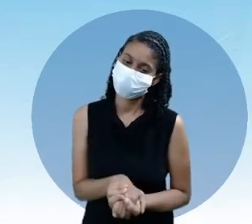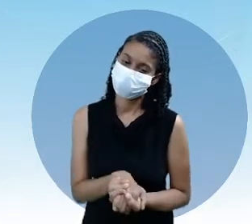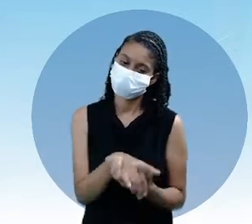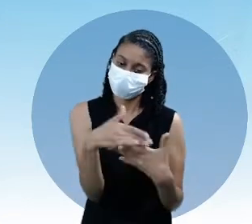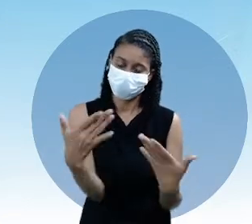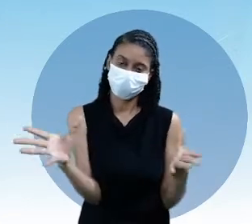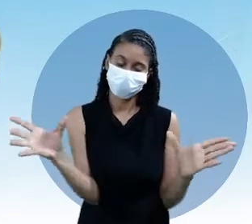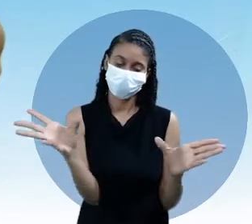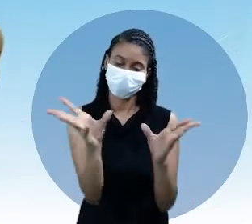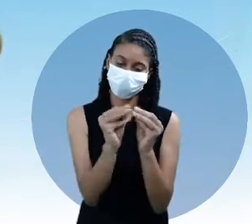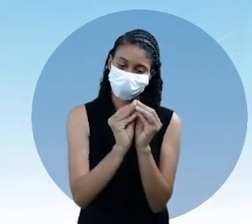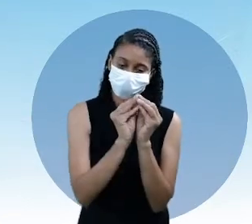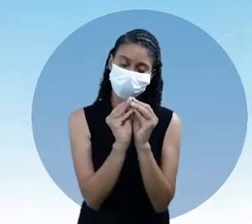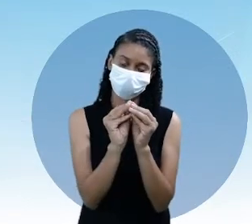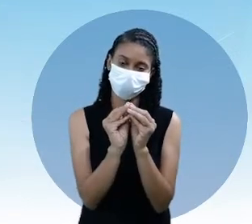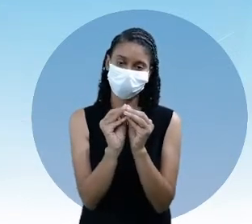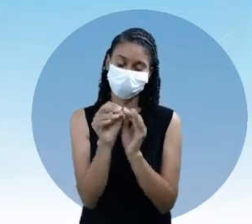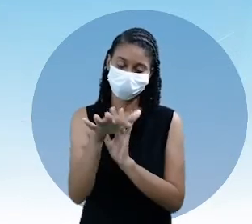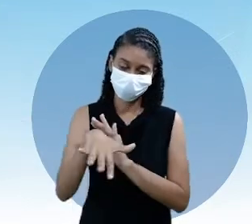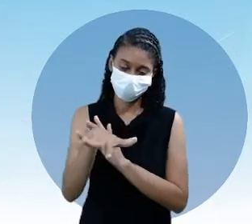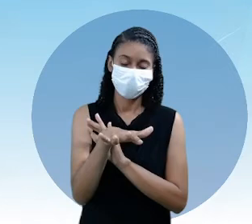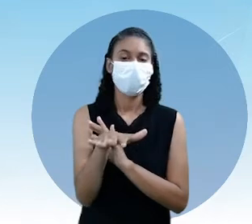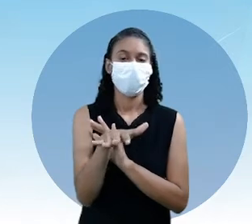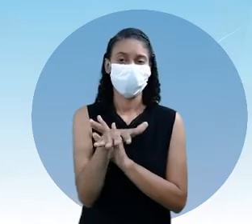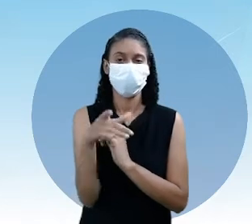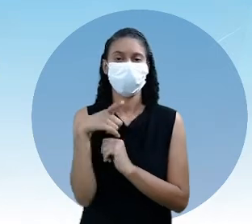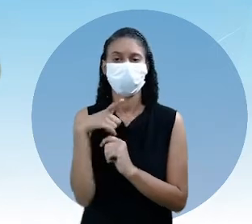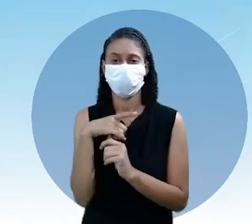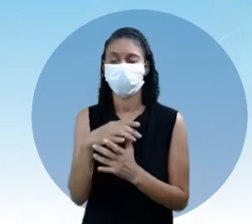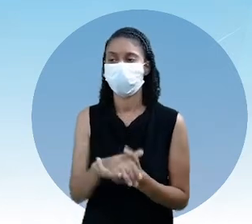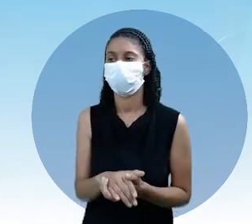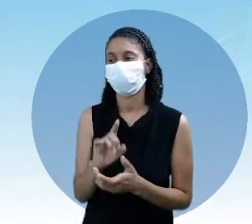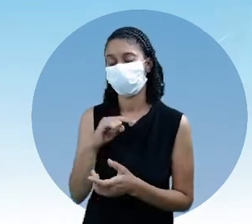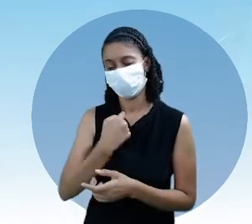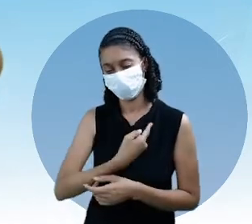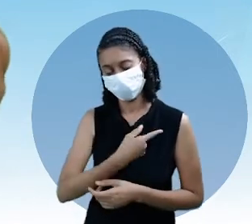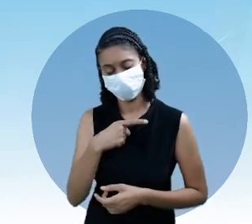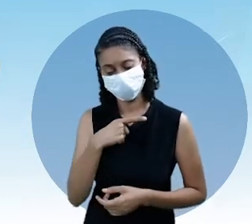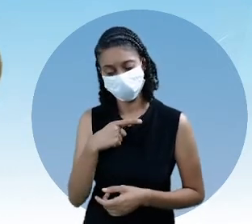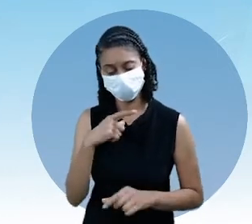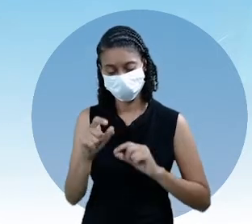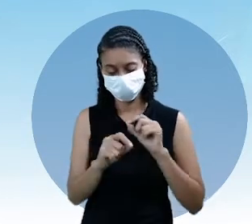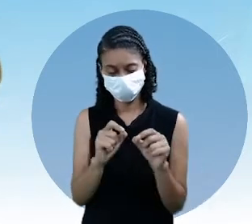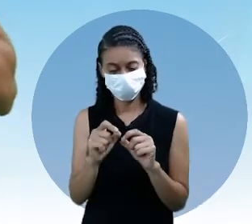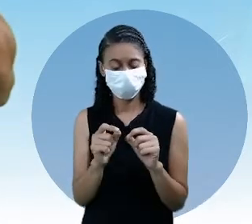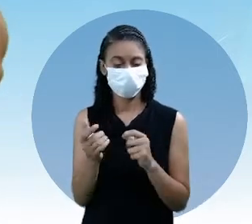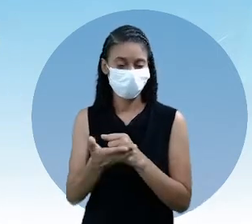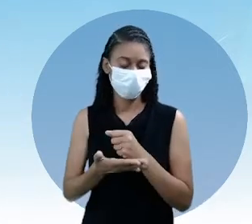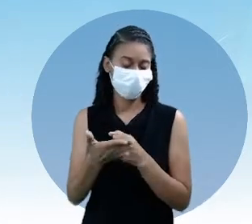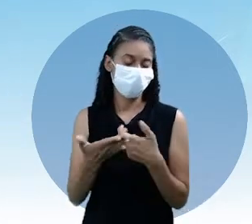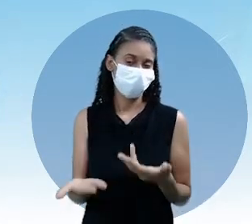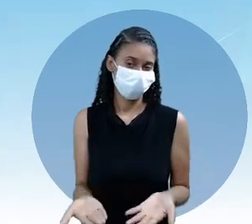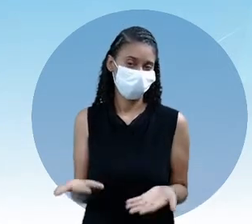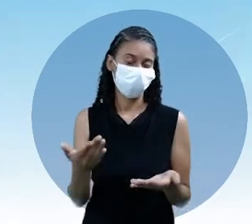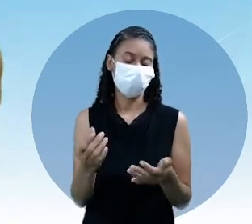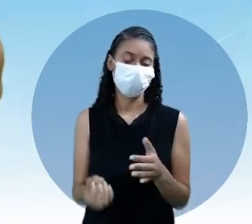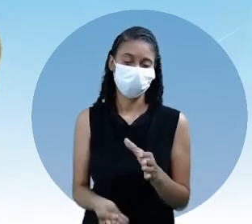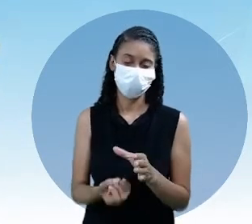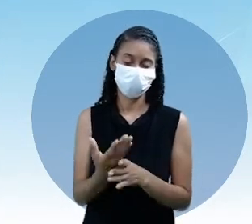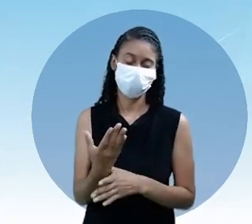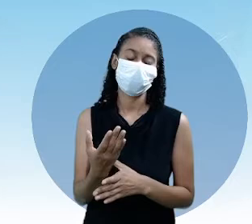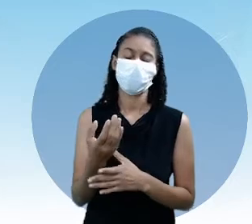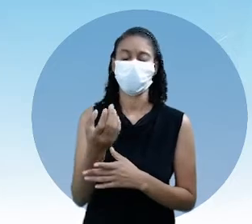Então, resumindo, ao espaço comum no qual a gente tem, basicamente, a mesma origem